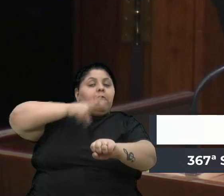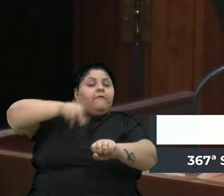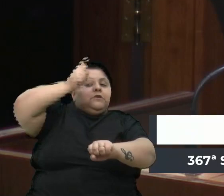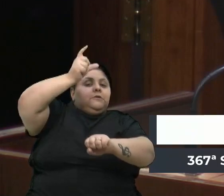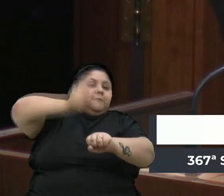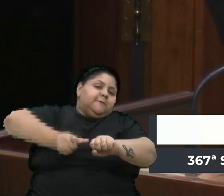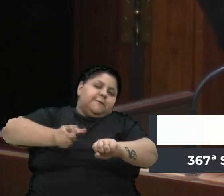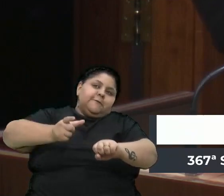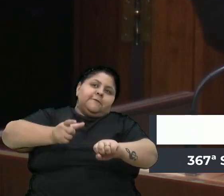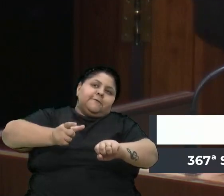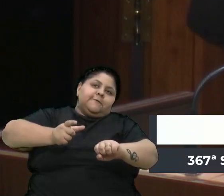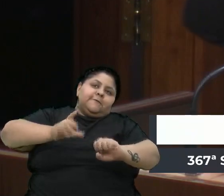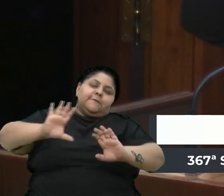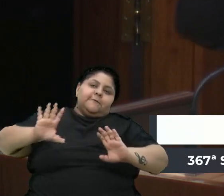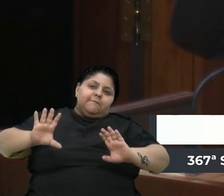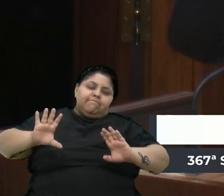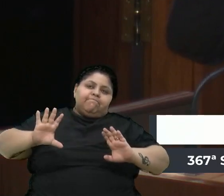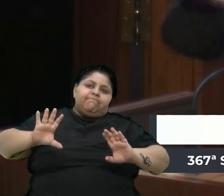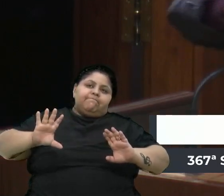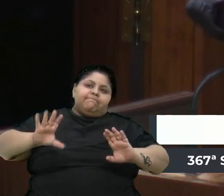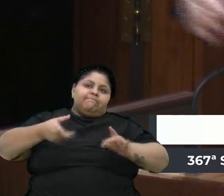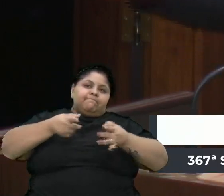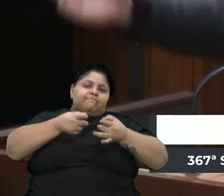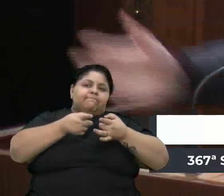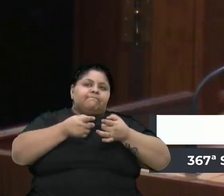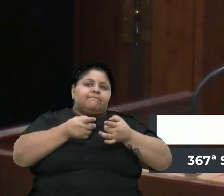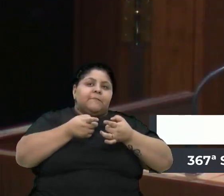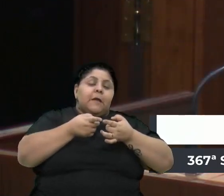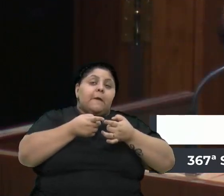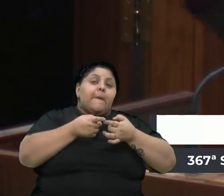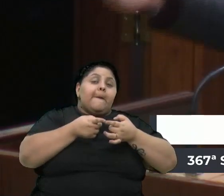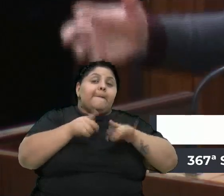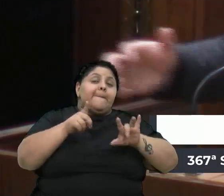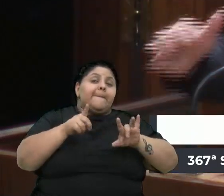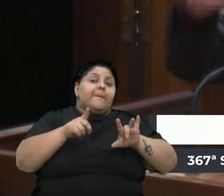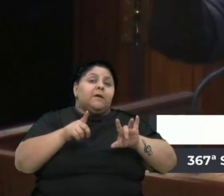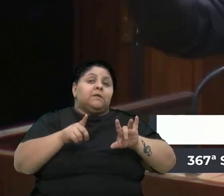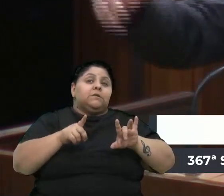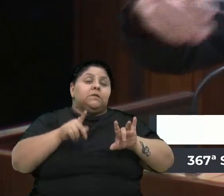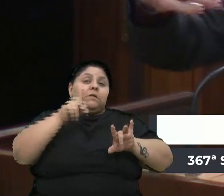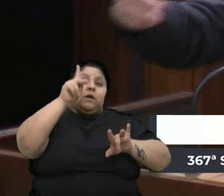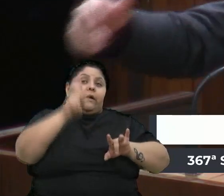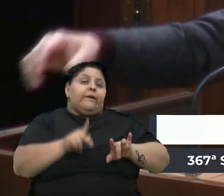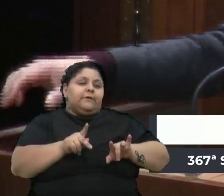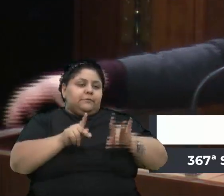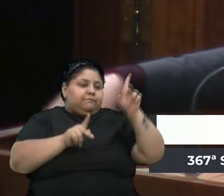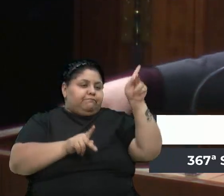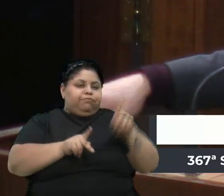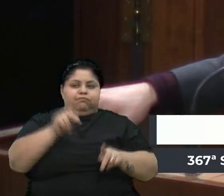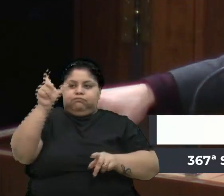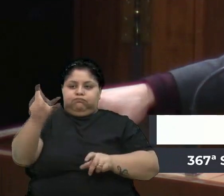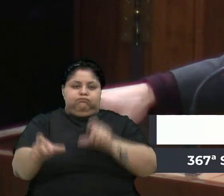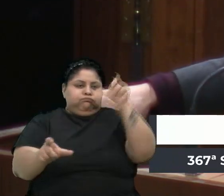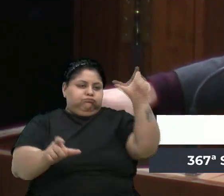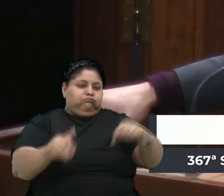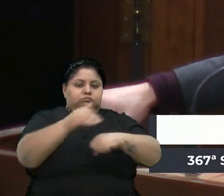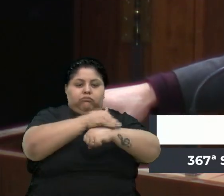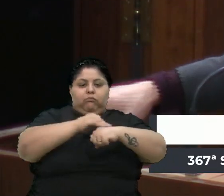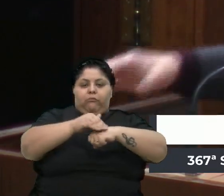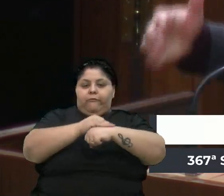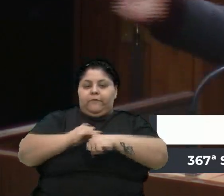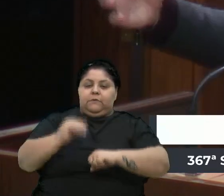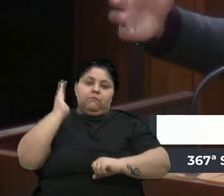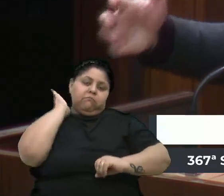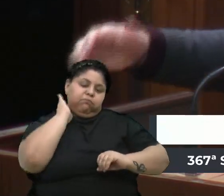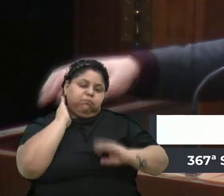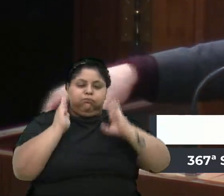entre aspas, não vou dizer o nome, mas estão ao redor ali, conversando, meu deputado e tudo mais. E aí, cobram